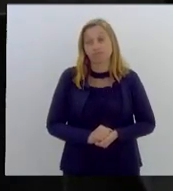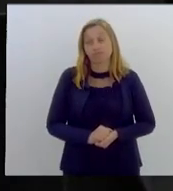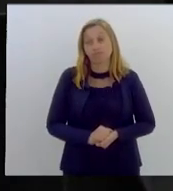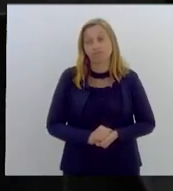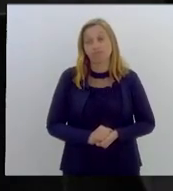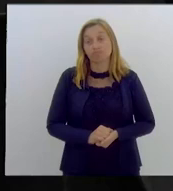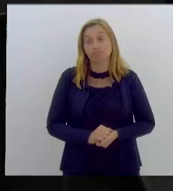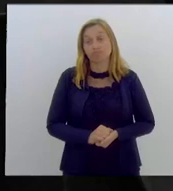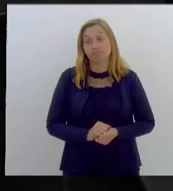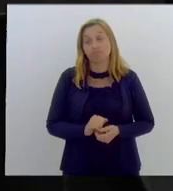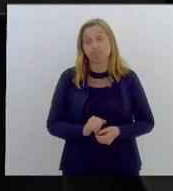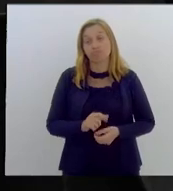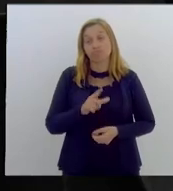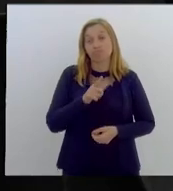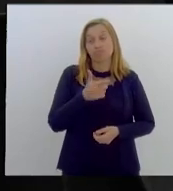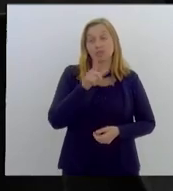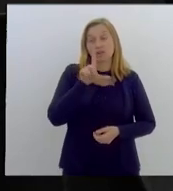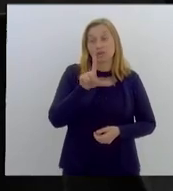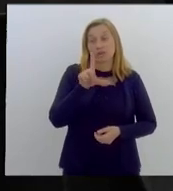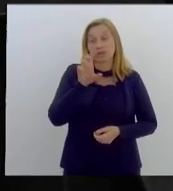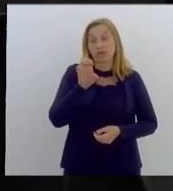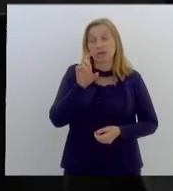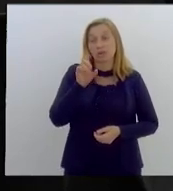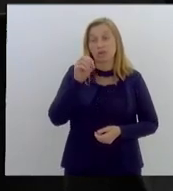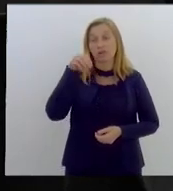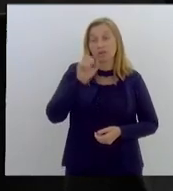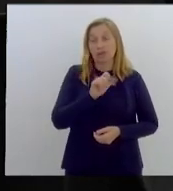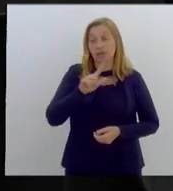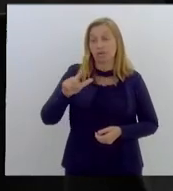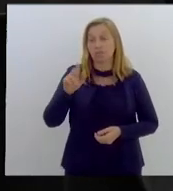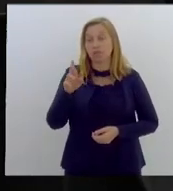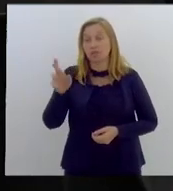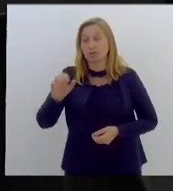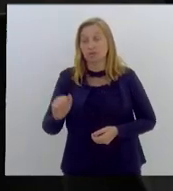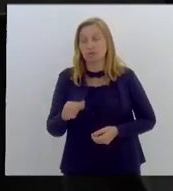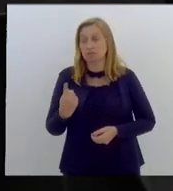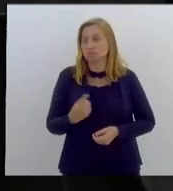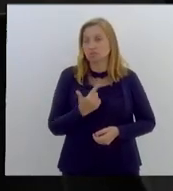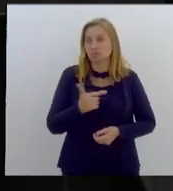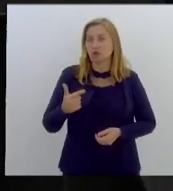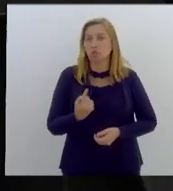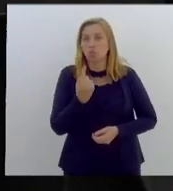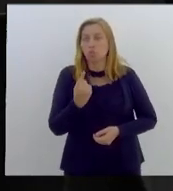que desde Leonel Brizola não tem nenhum governador eleito